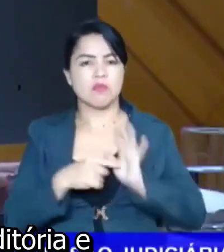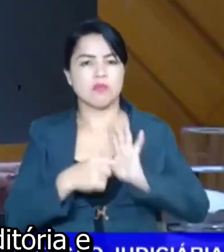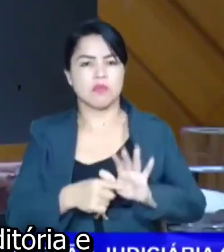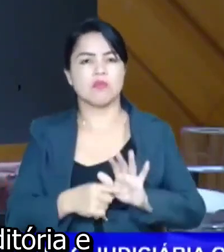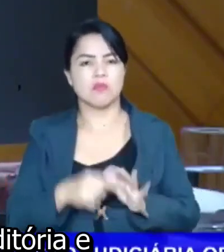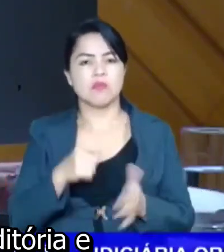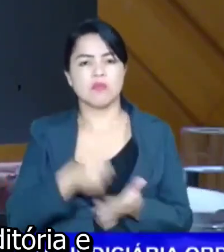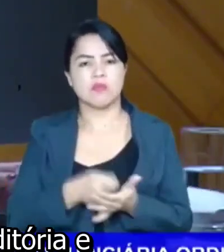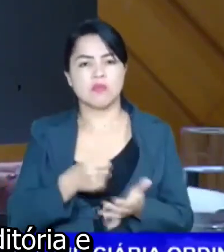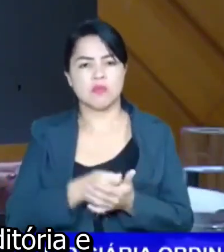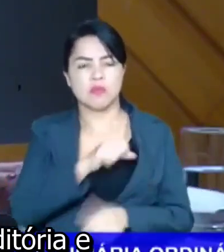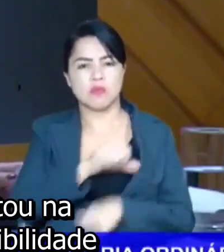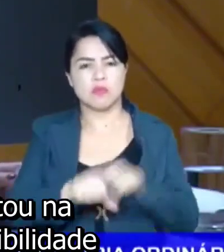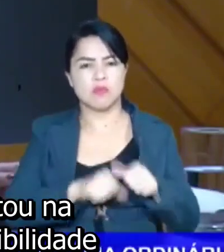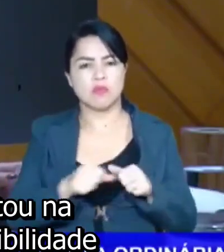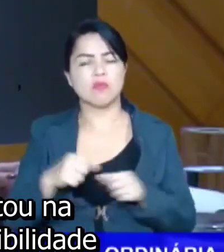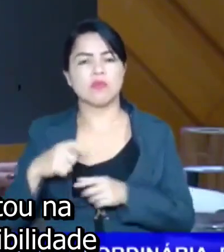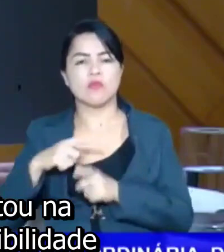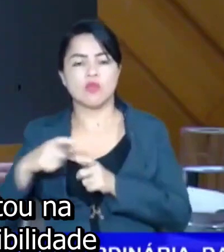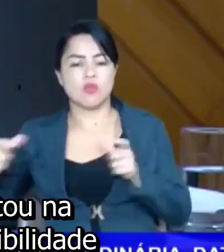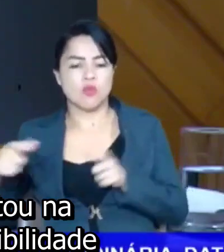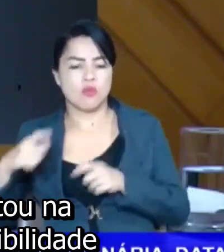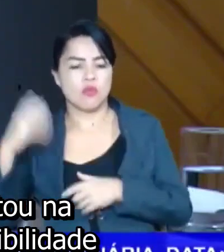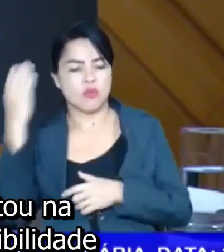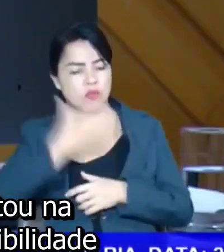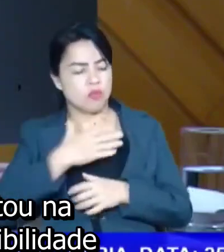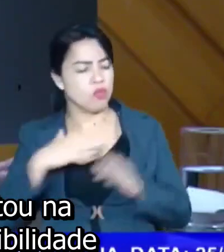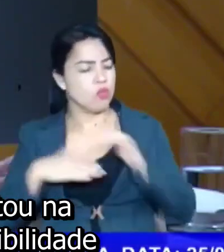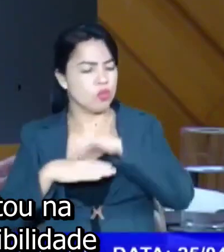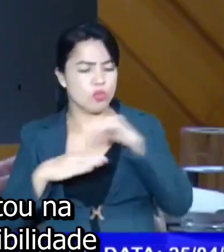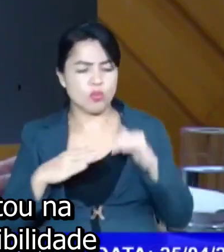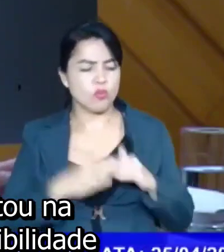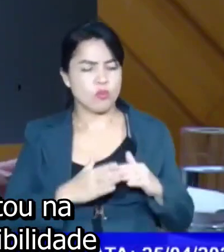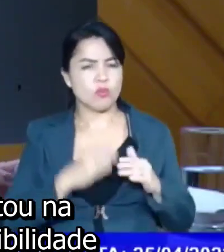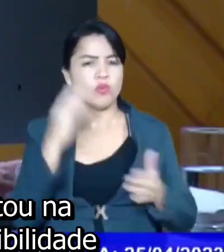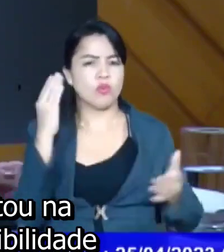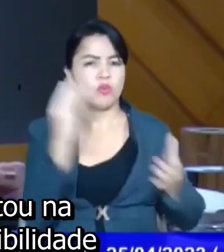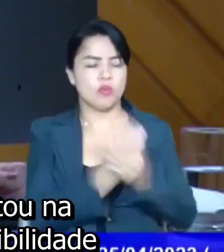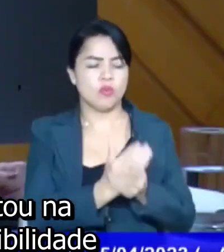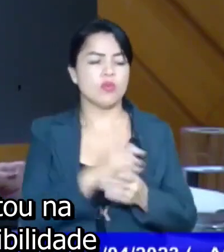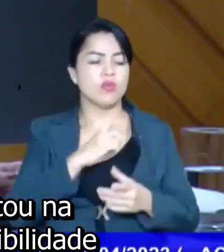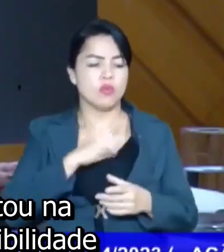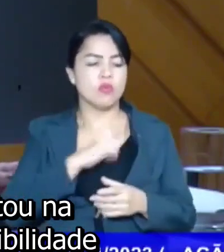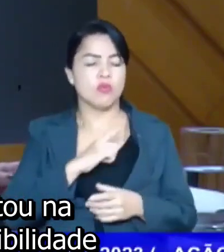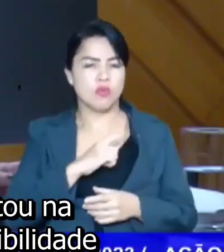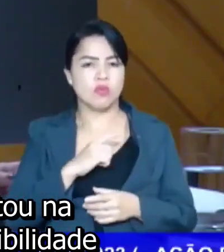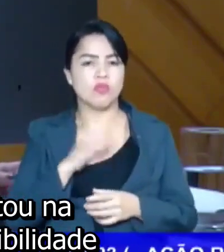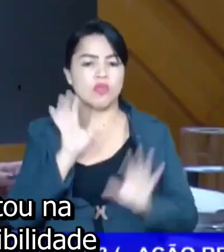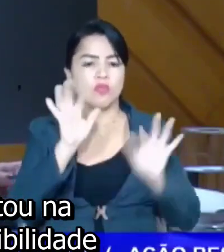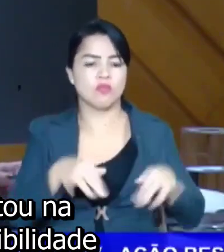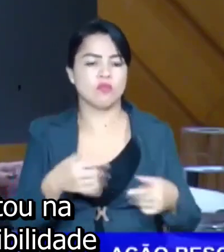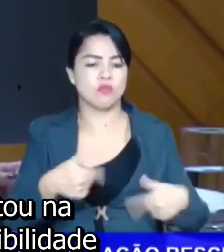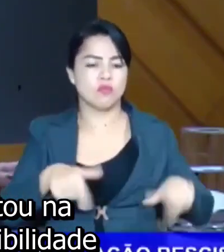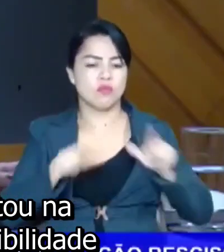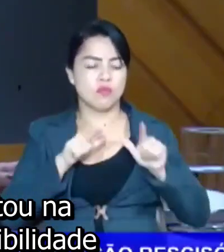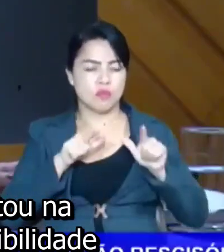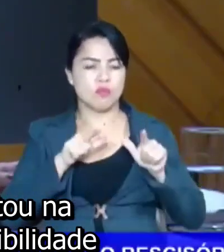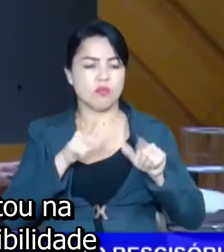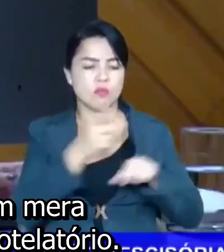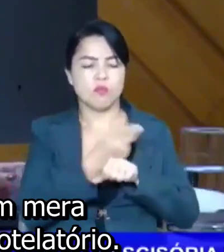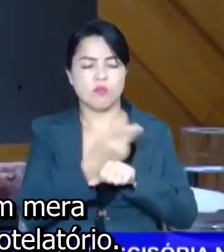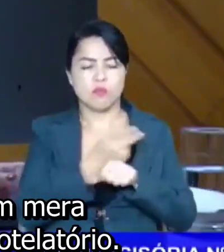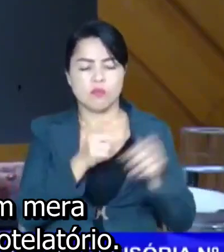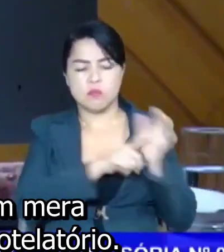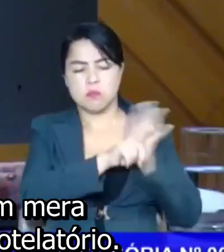foi assegurado contraditório e ampla defesa durante todo o processo, que resultou na cassação do diploma e, por consequência, na